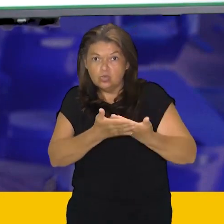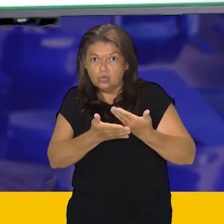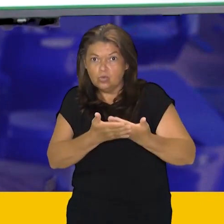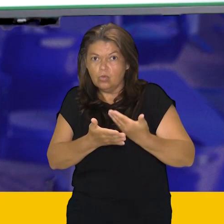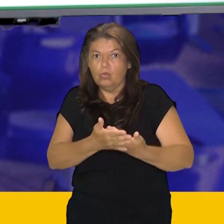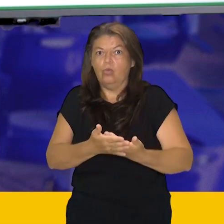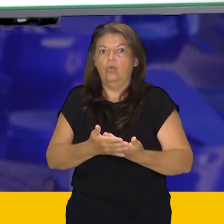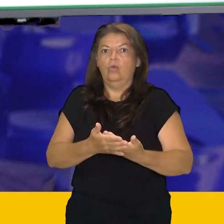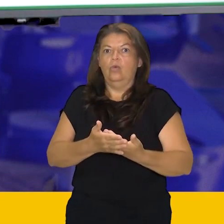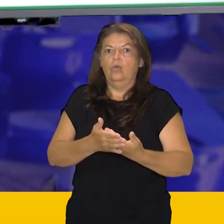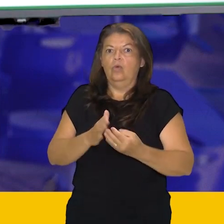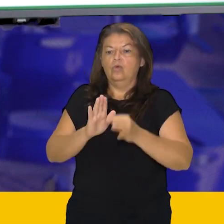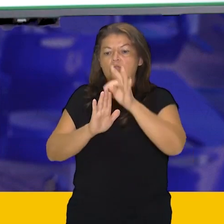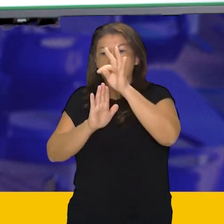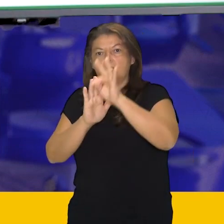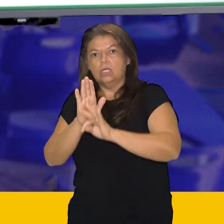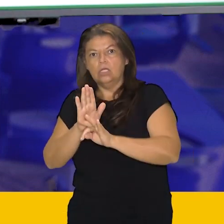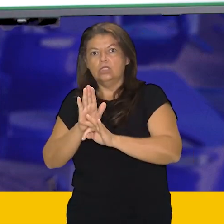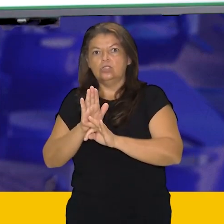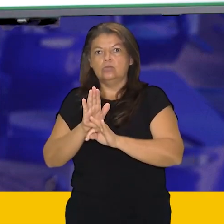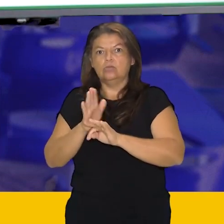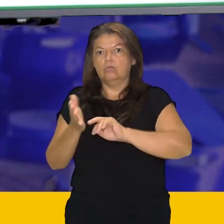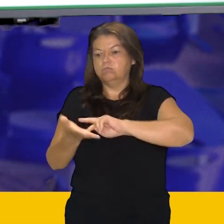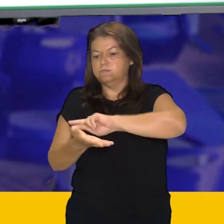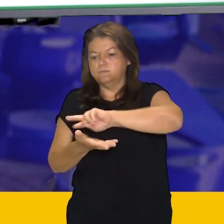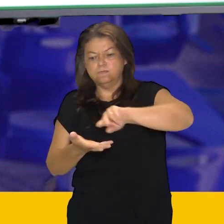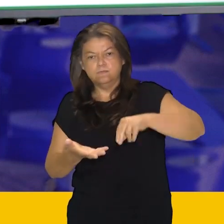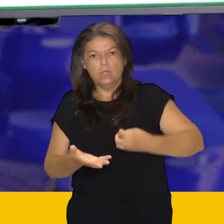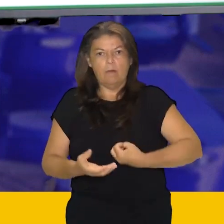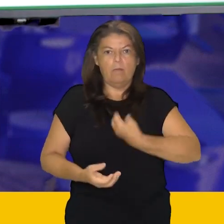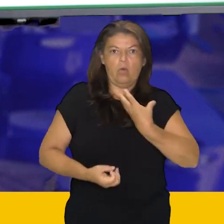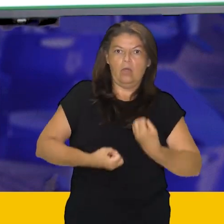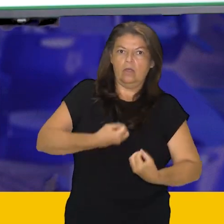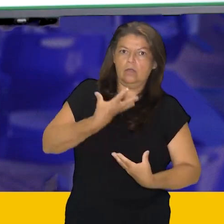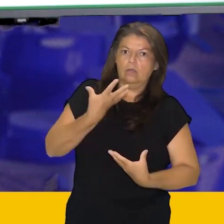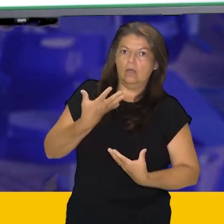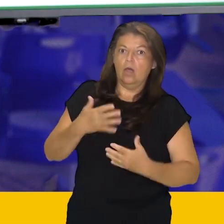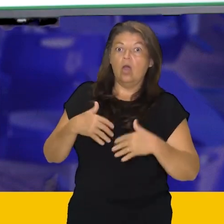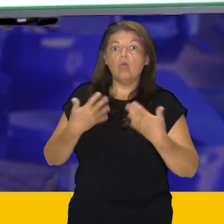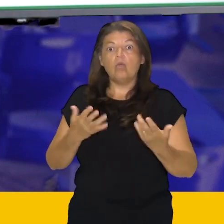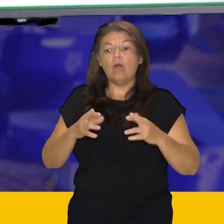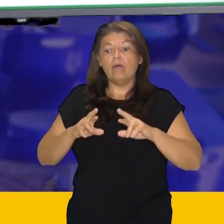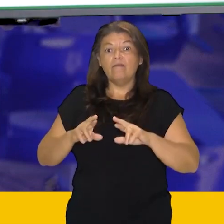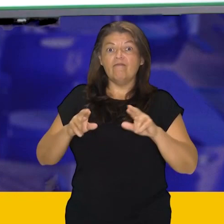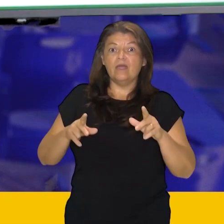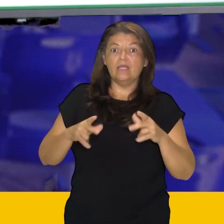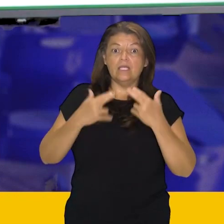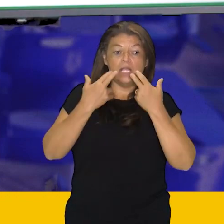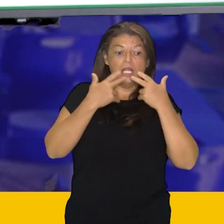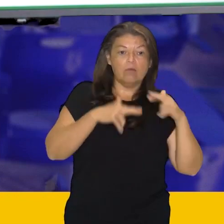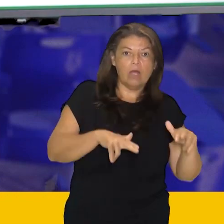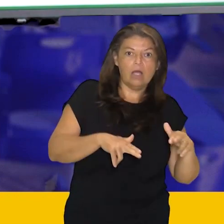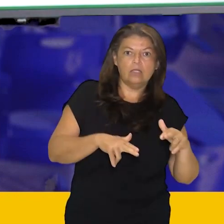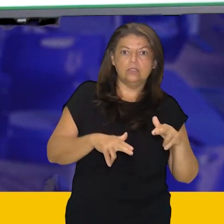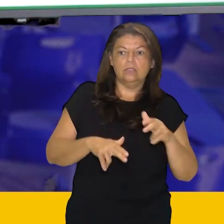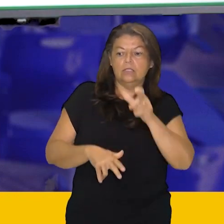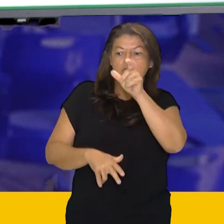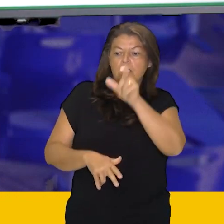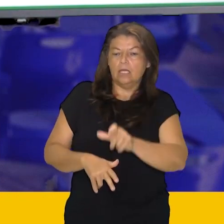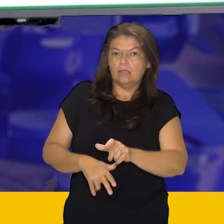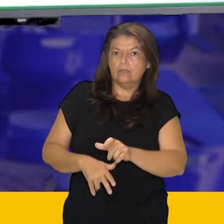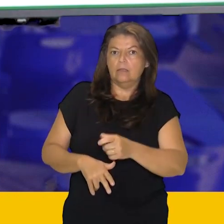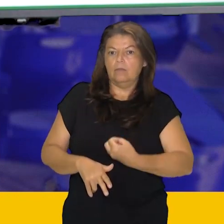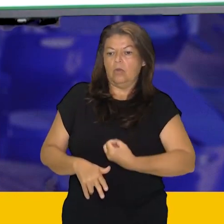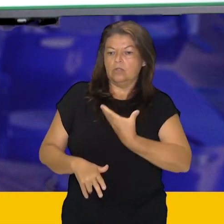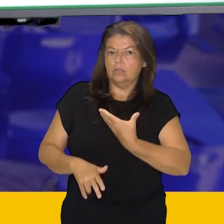textos poéticos e analisaram e viram até a questão da linguagem desses textos, comparando a linguagem do terceiro texto, o